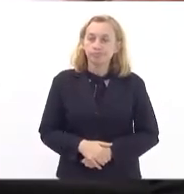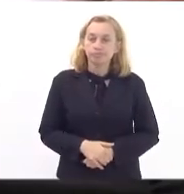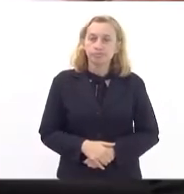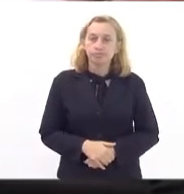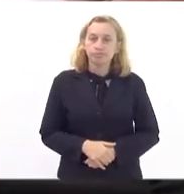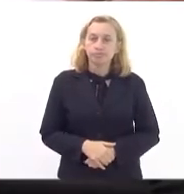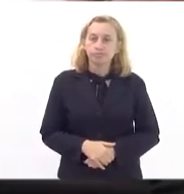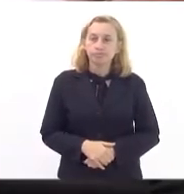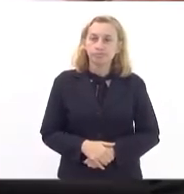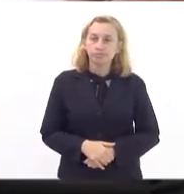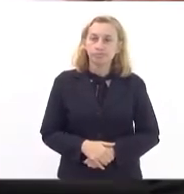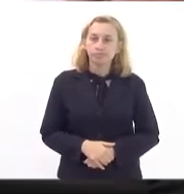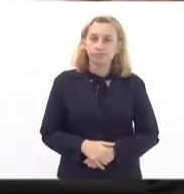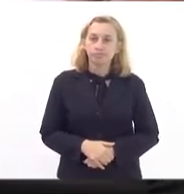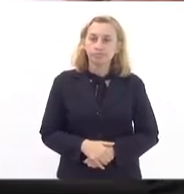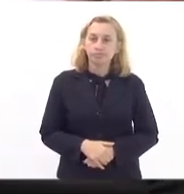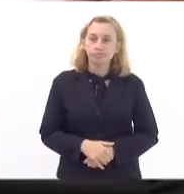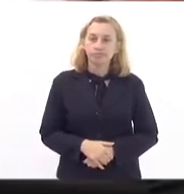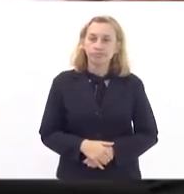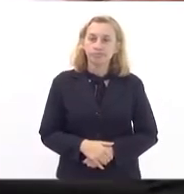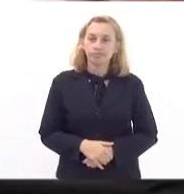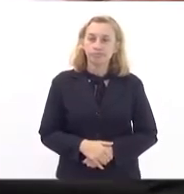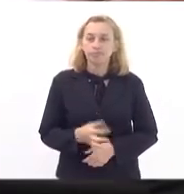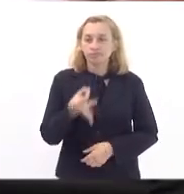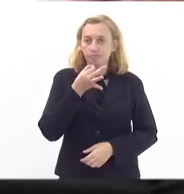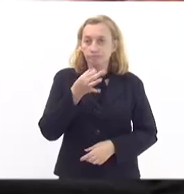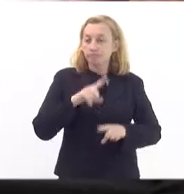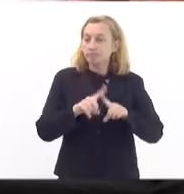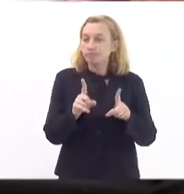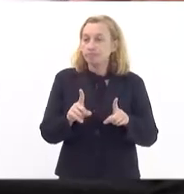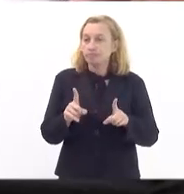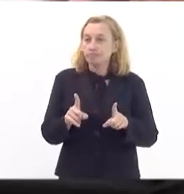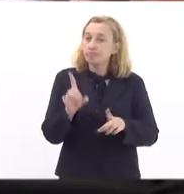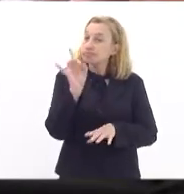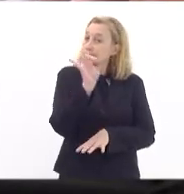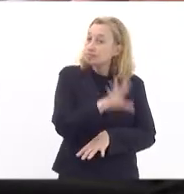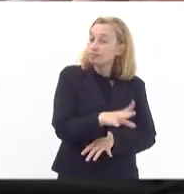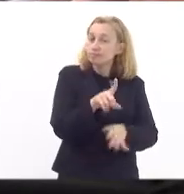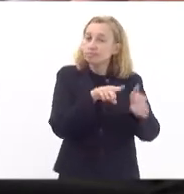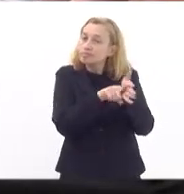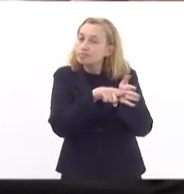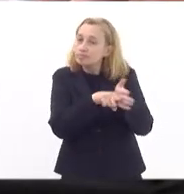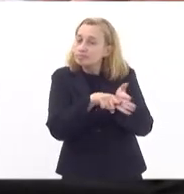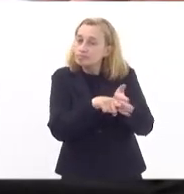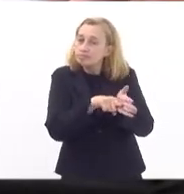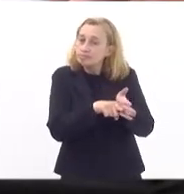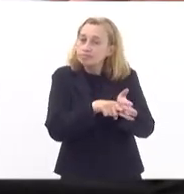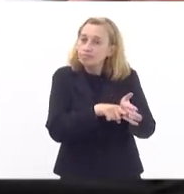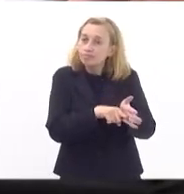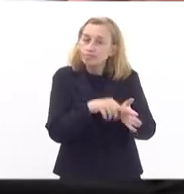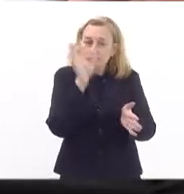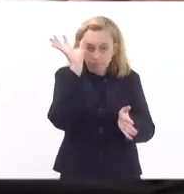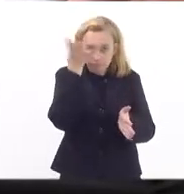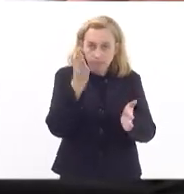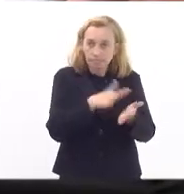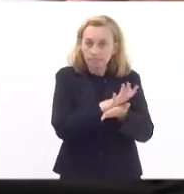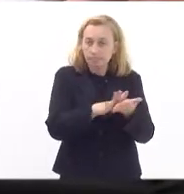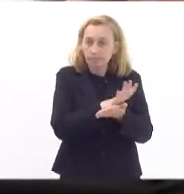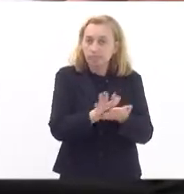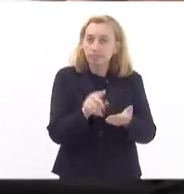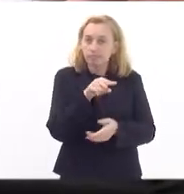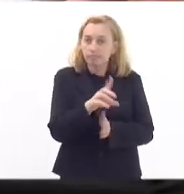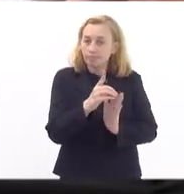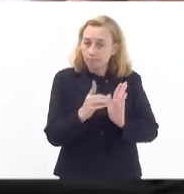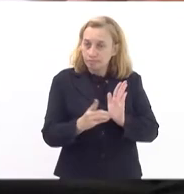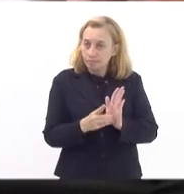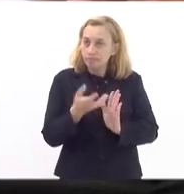divagação aqui é de argumentos mas que na última análise não vai trazer a solução nesse